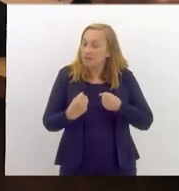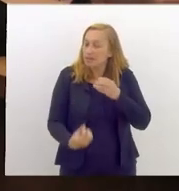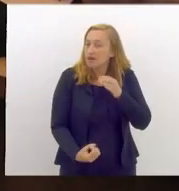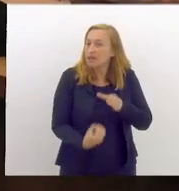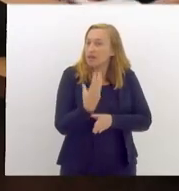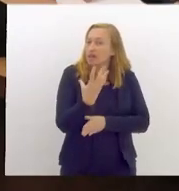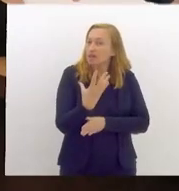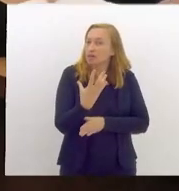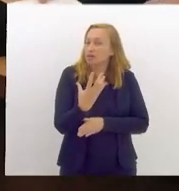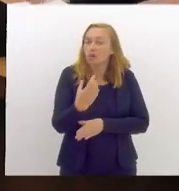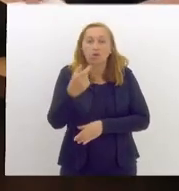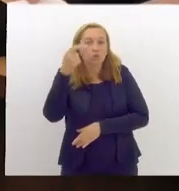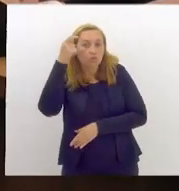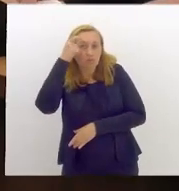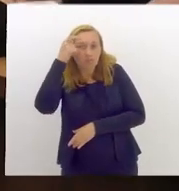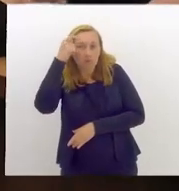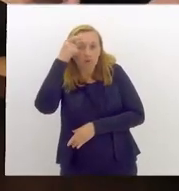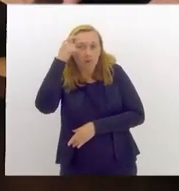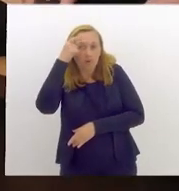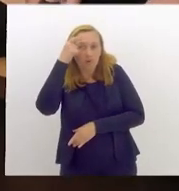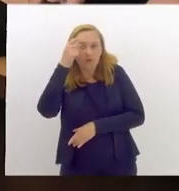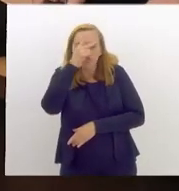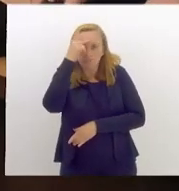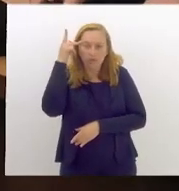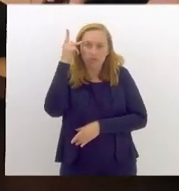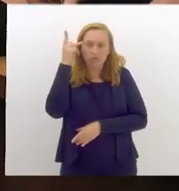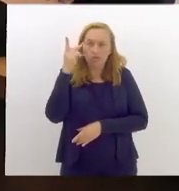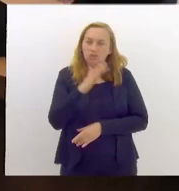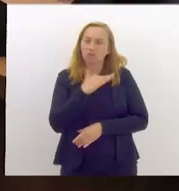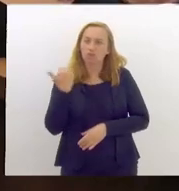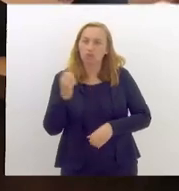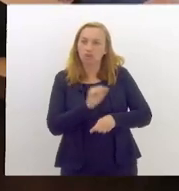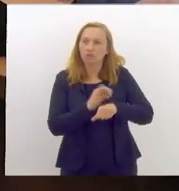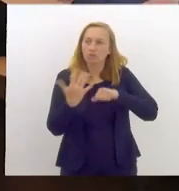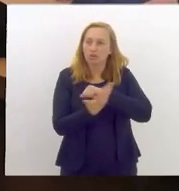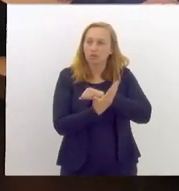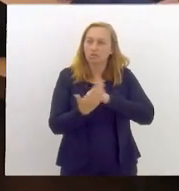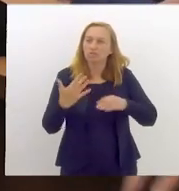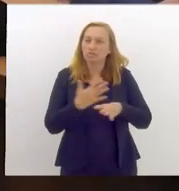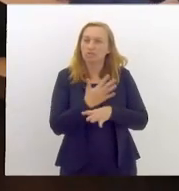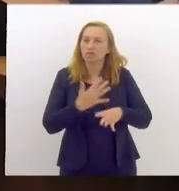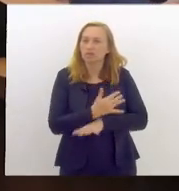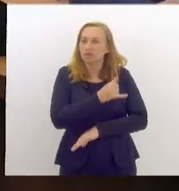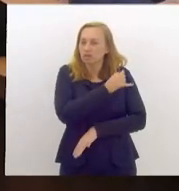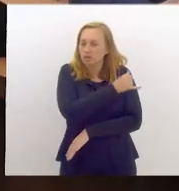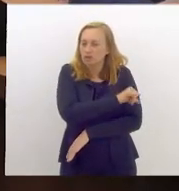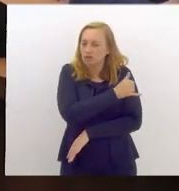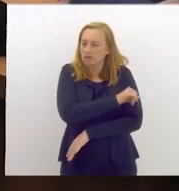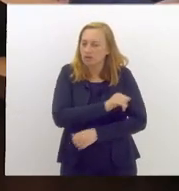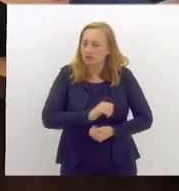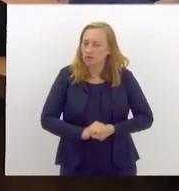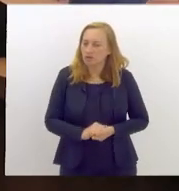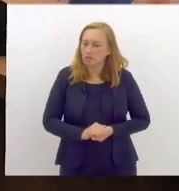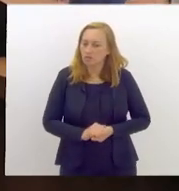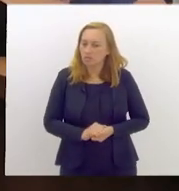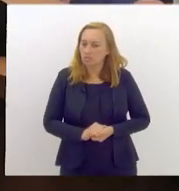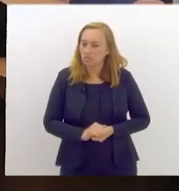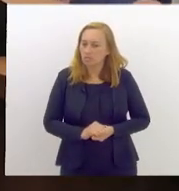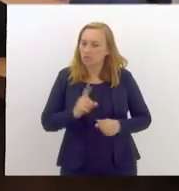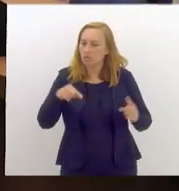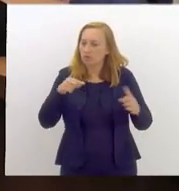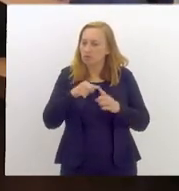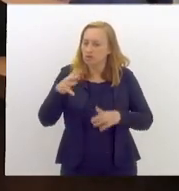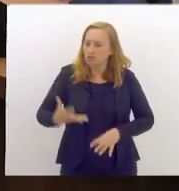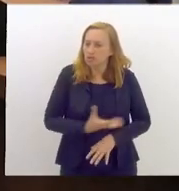criação de um memorial as vítimas do covid aqui no centro da cidade com o objetivo de